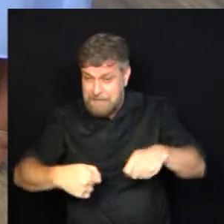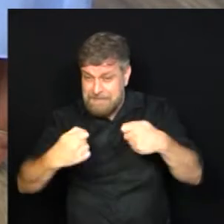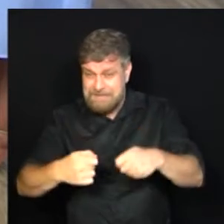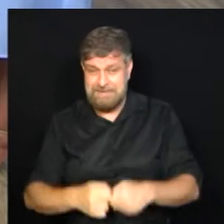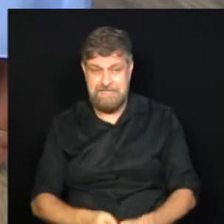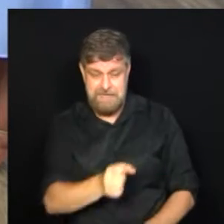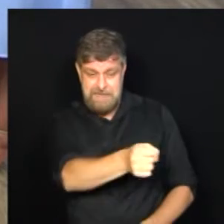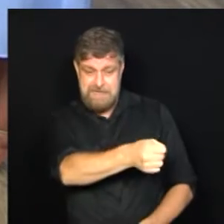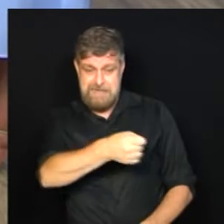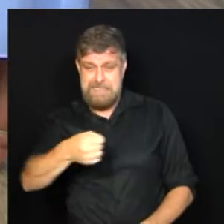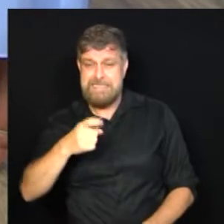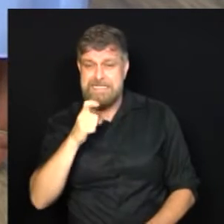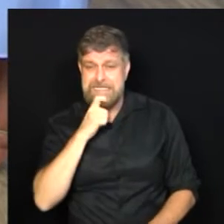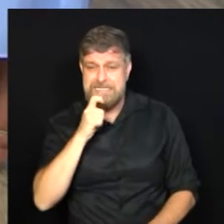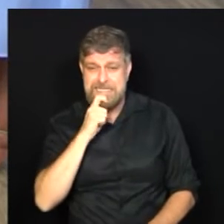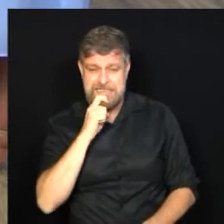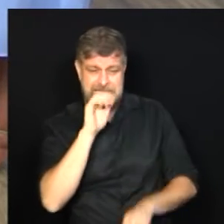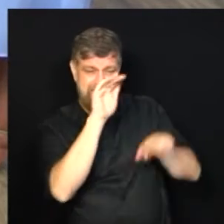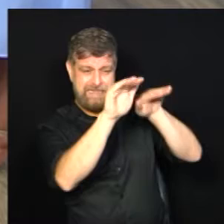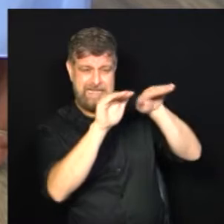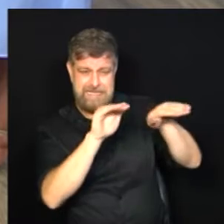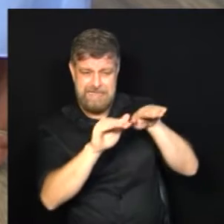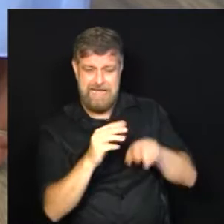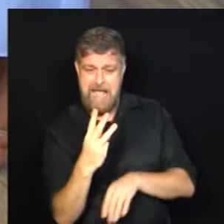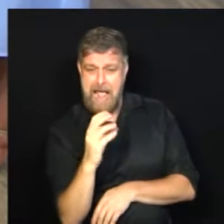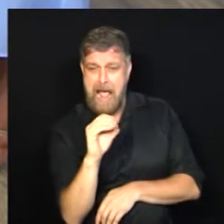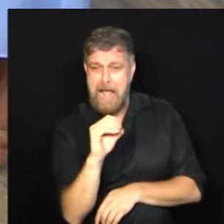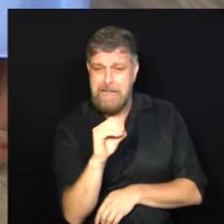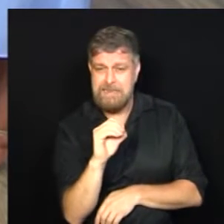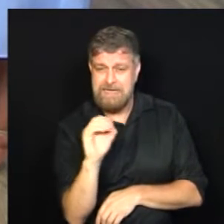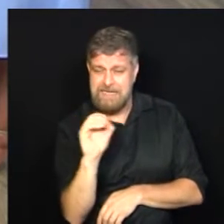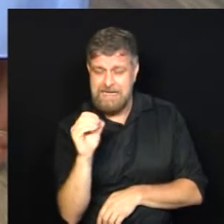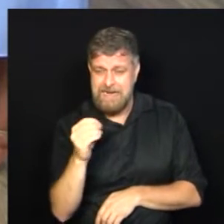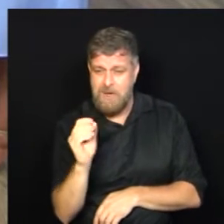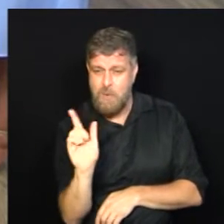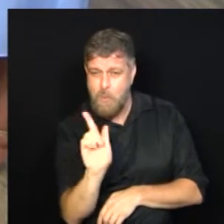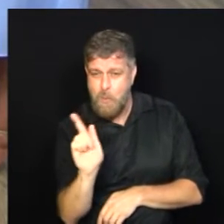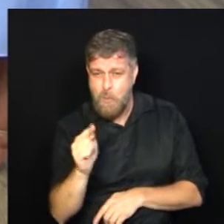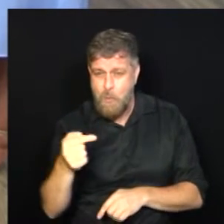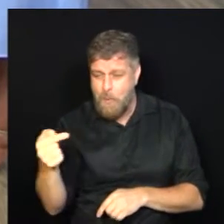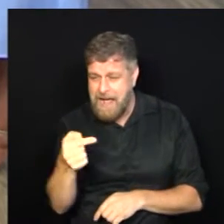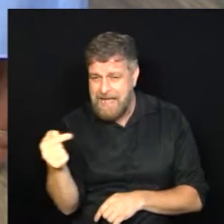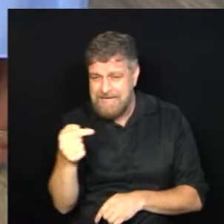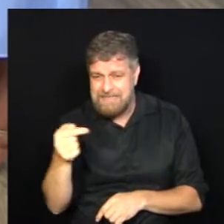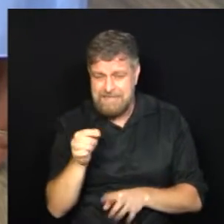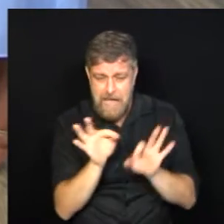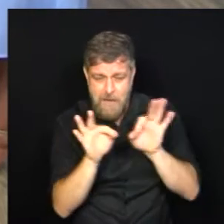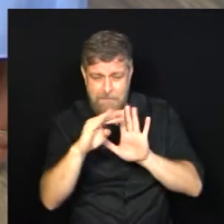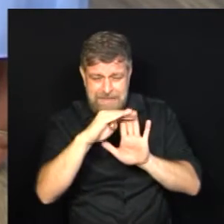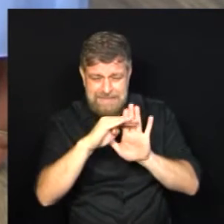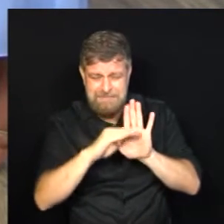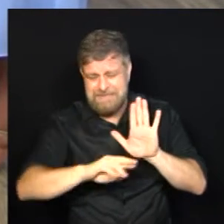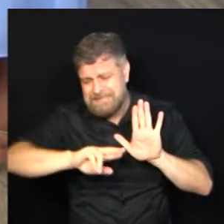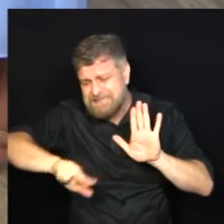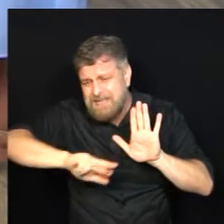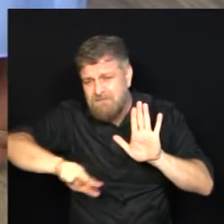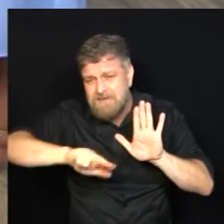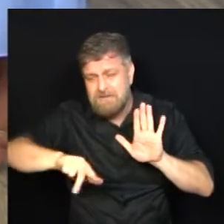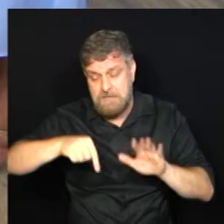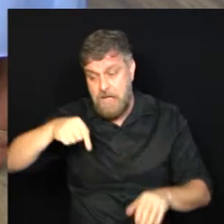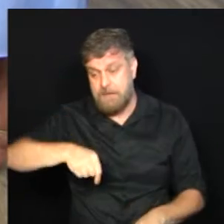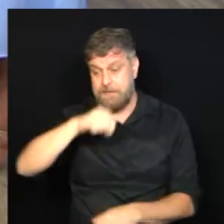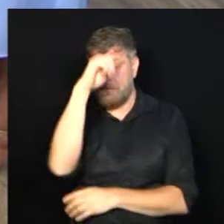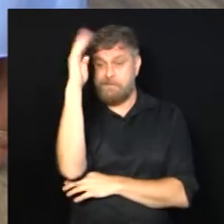deixar refrigerando num lugar de menos 30 graus, o planejamento teria que ser completamente diferente. E